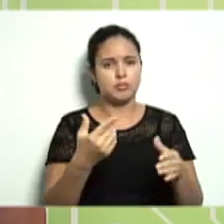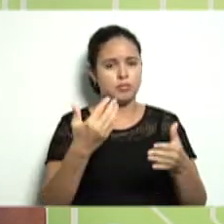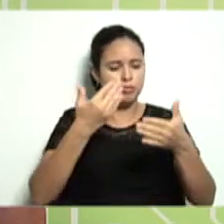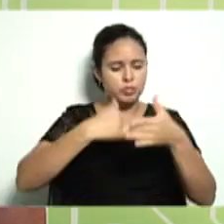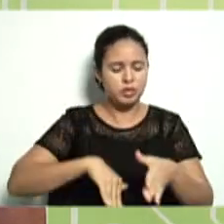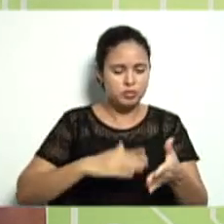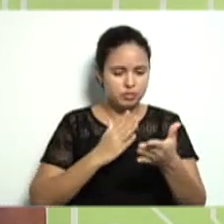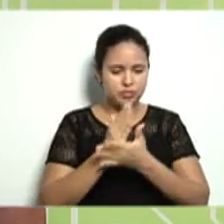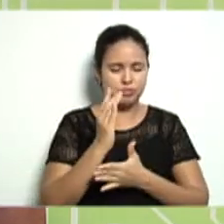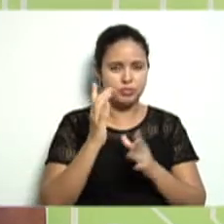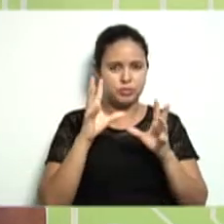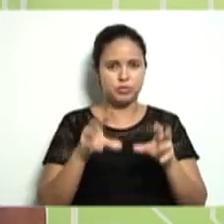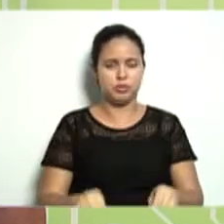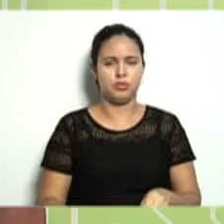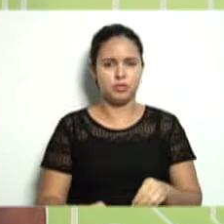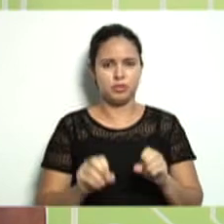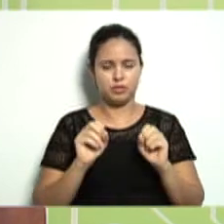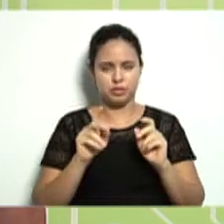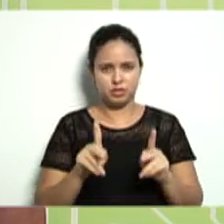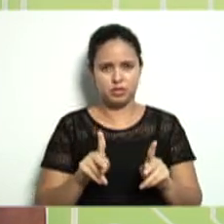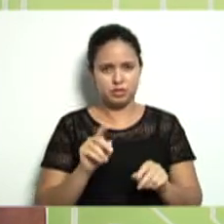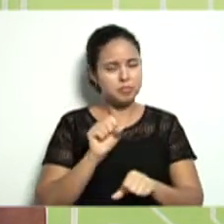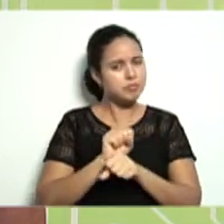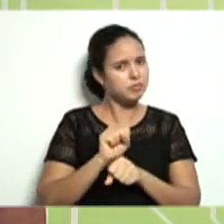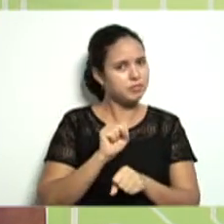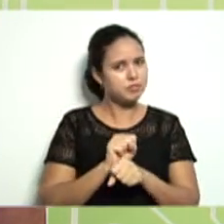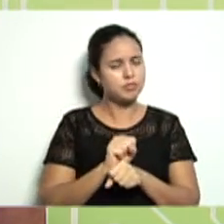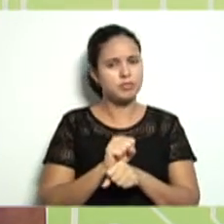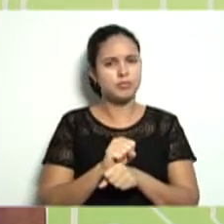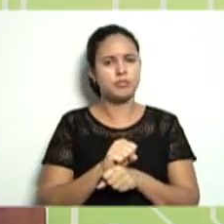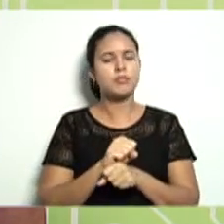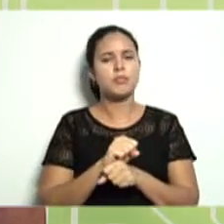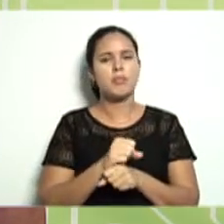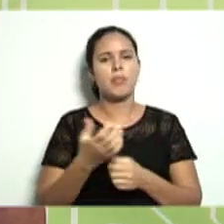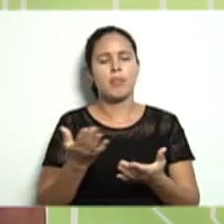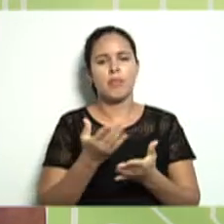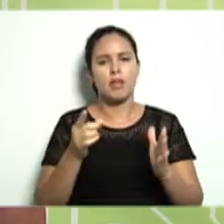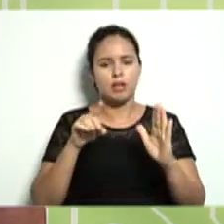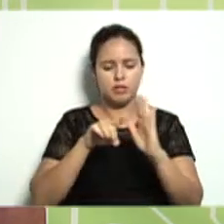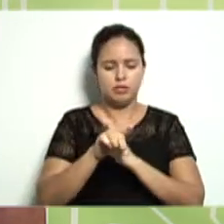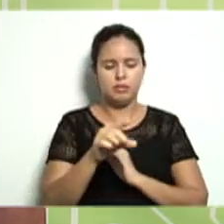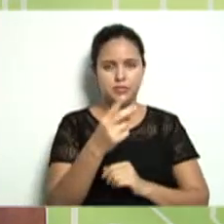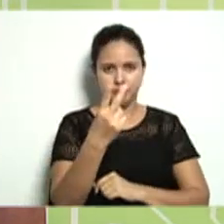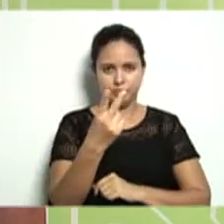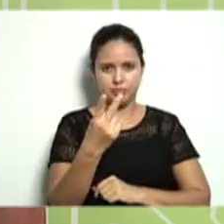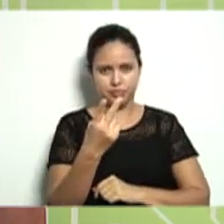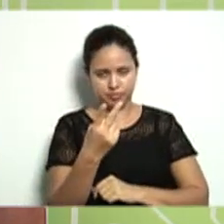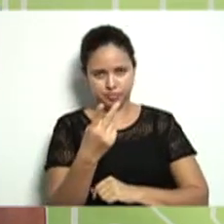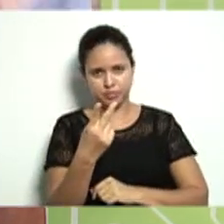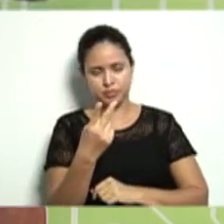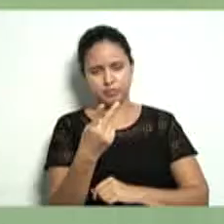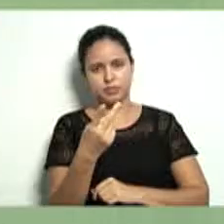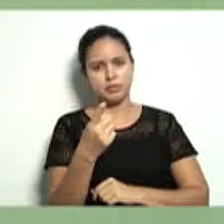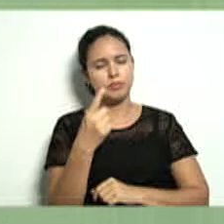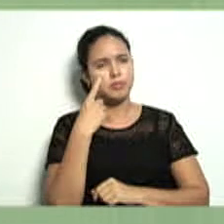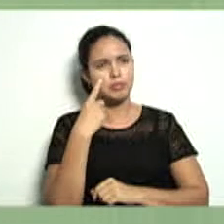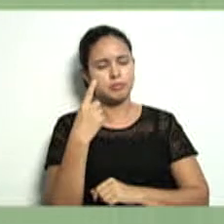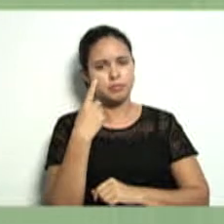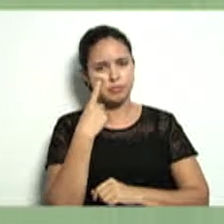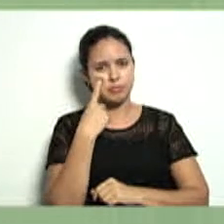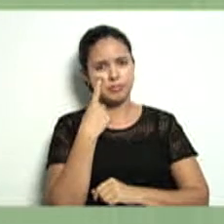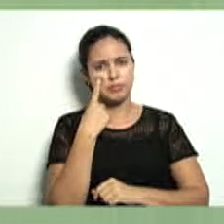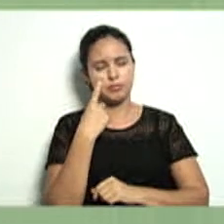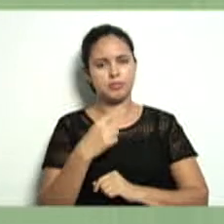nossa avaliação. Estou confiante nisso, gente. Vamos lá para a nossa segunda questão. Nossa segunda questão é